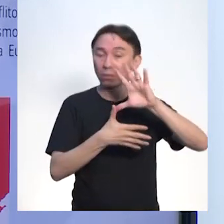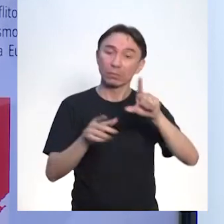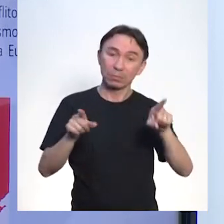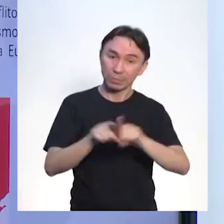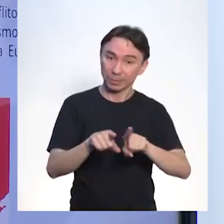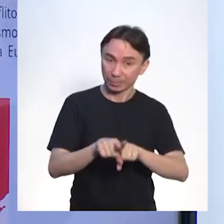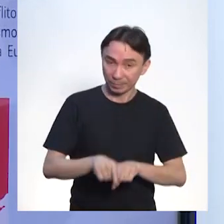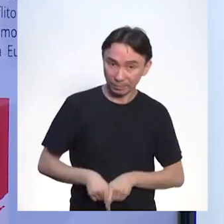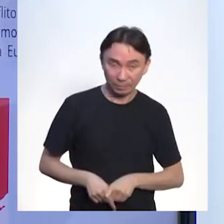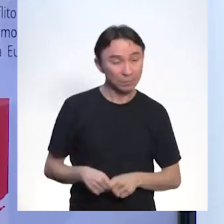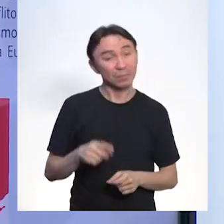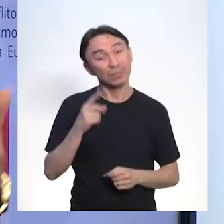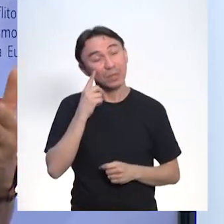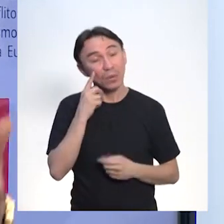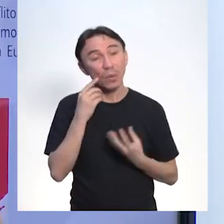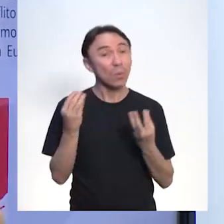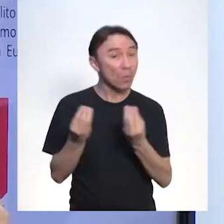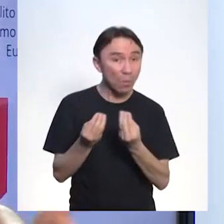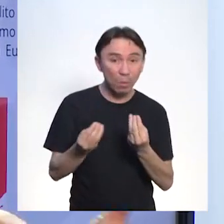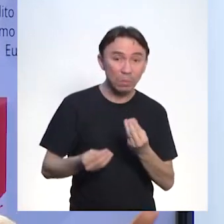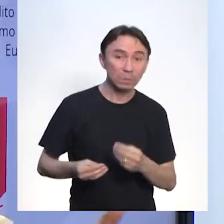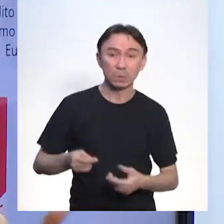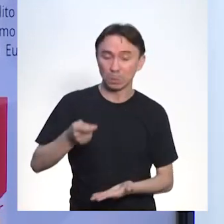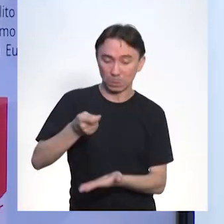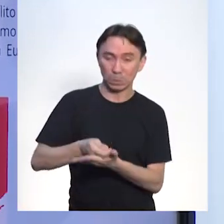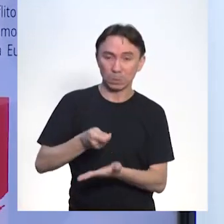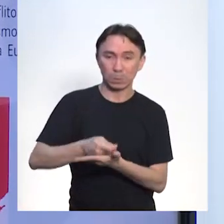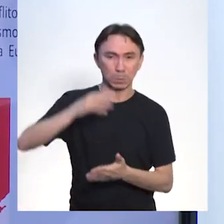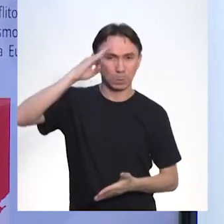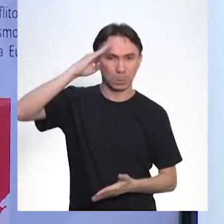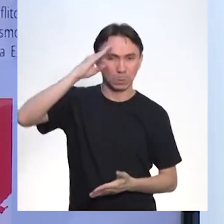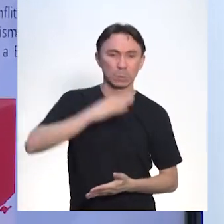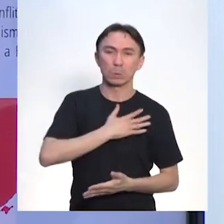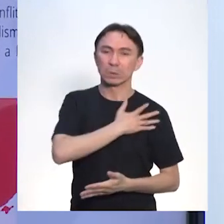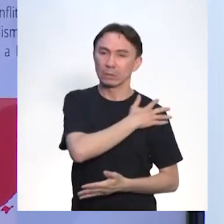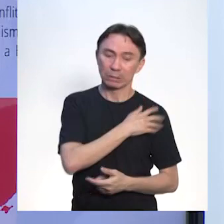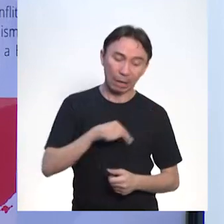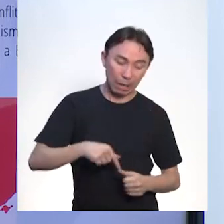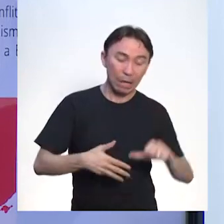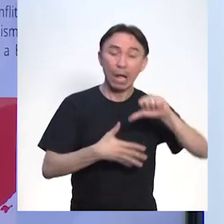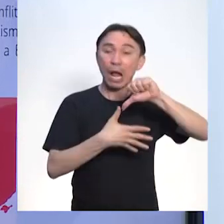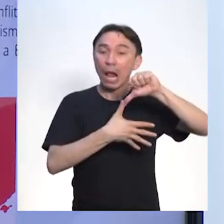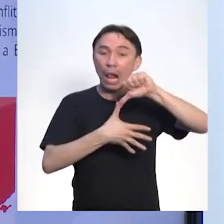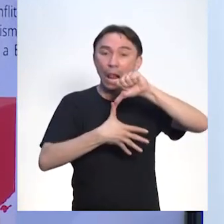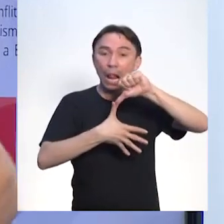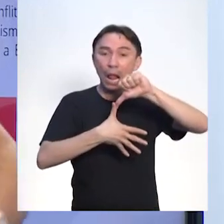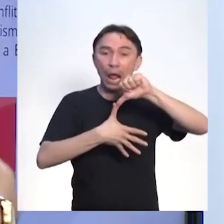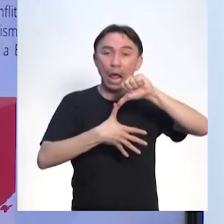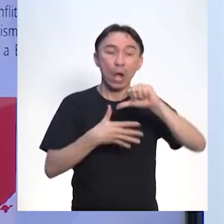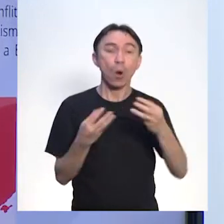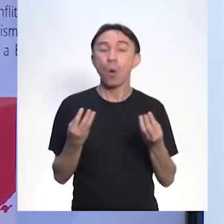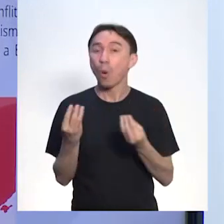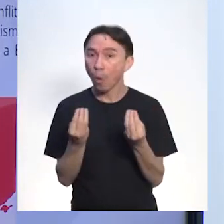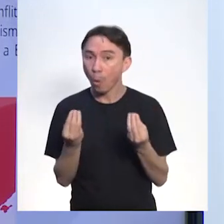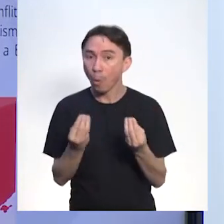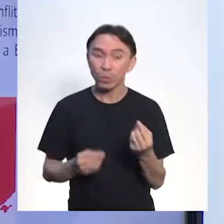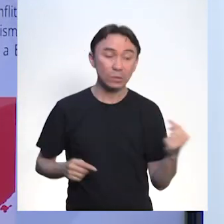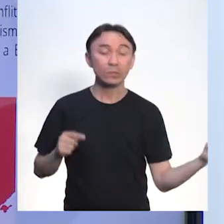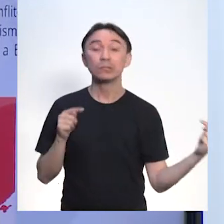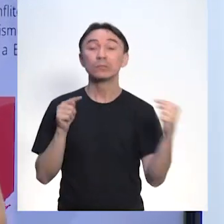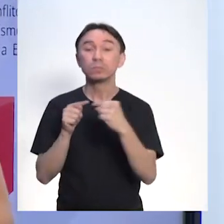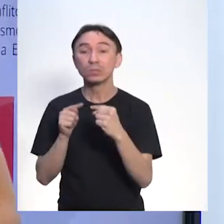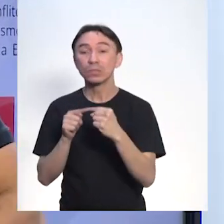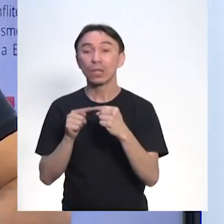que os regimes militares que ocorreram nos países latino-americanos, eles se encaixam e se enquadram dentro